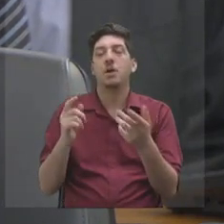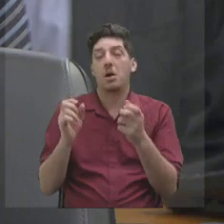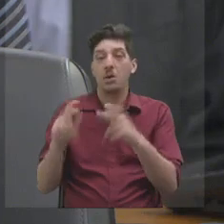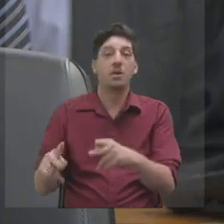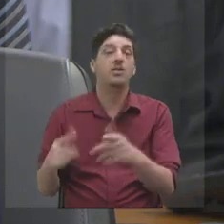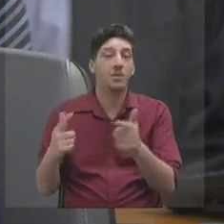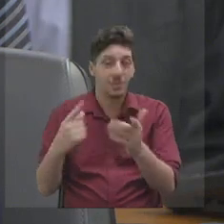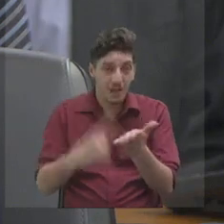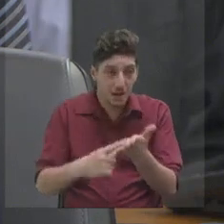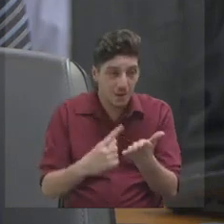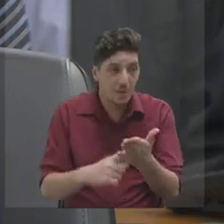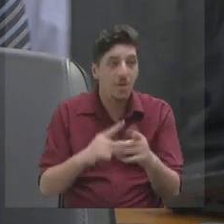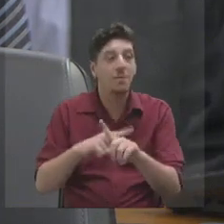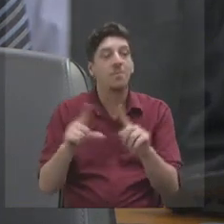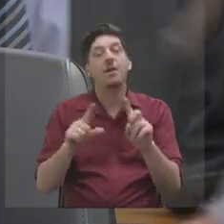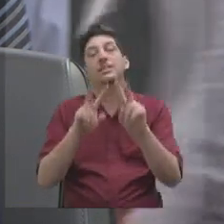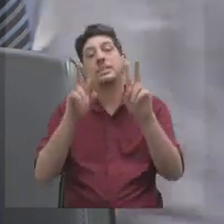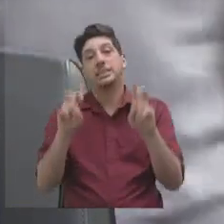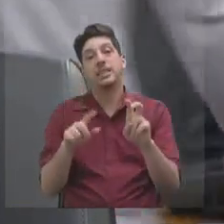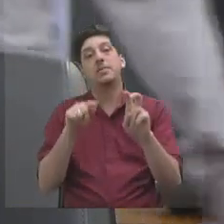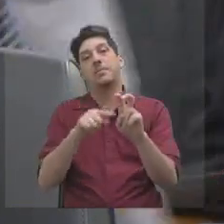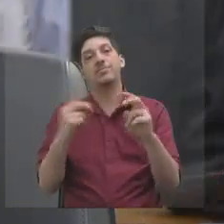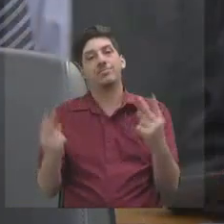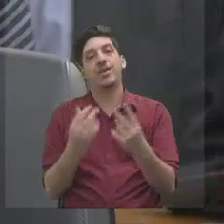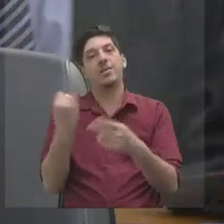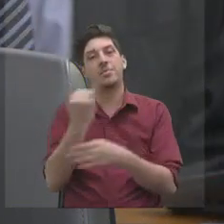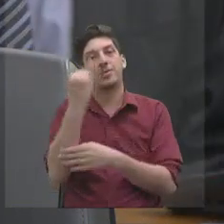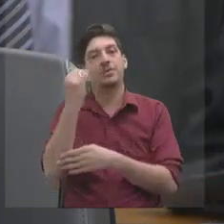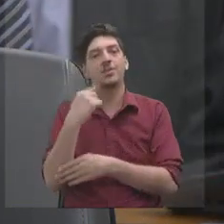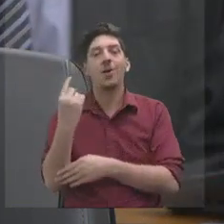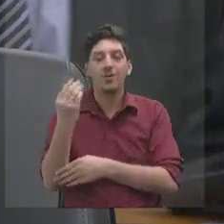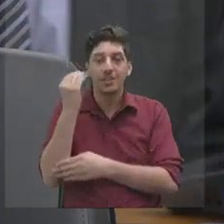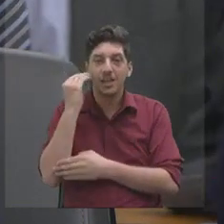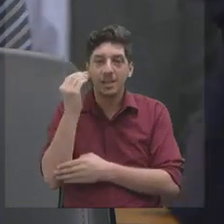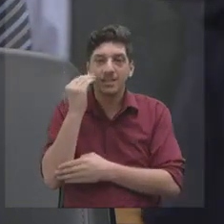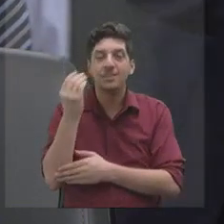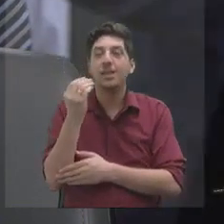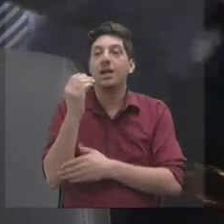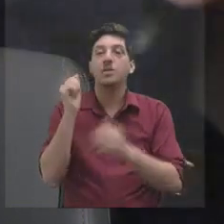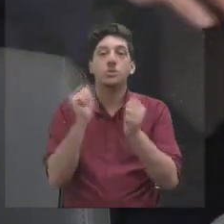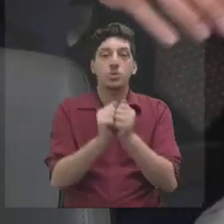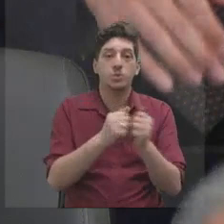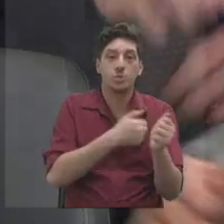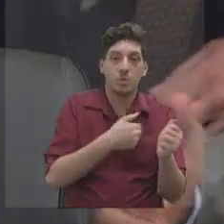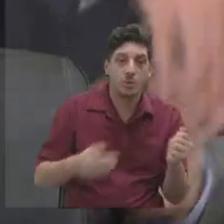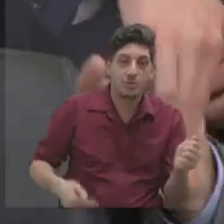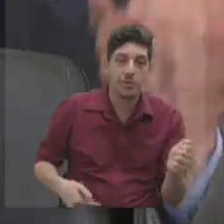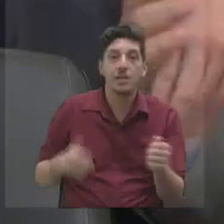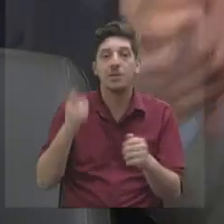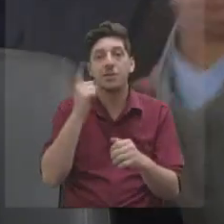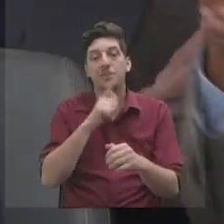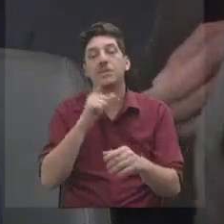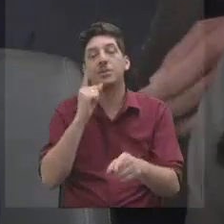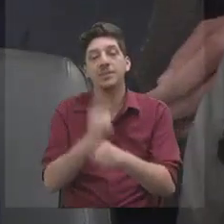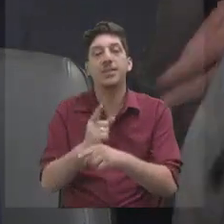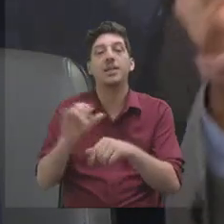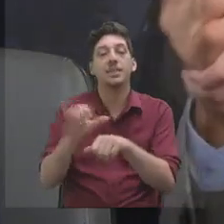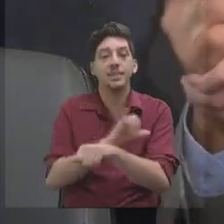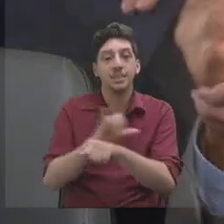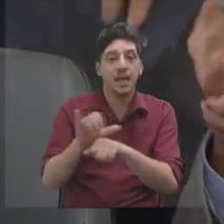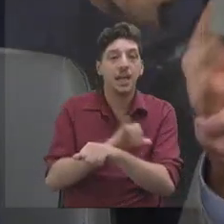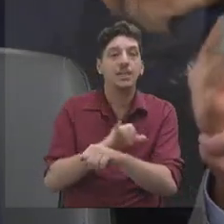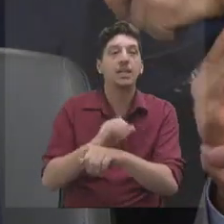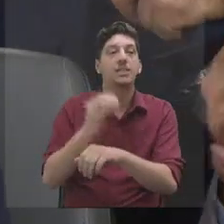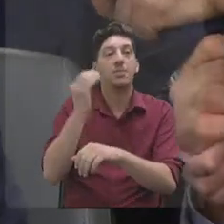viabilizarmos esse tema para que a gente possa ter quem sabe buscar junto do governo alguma medida que possa mitigar mais uma conta para